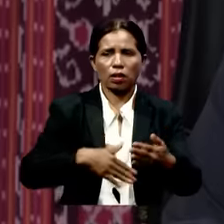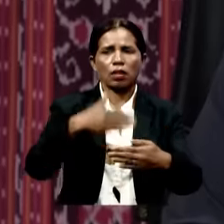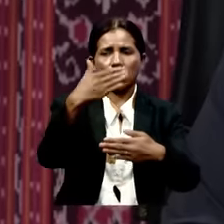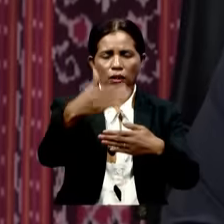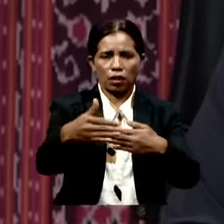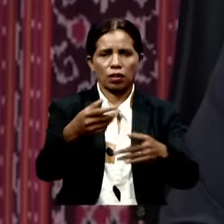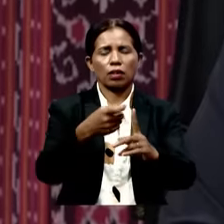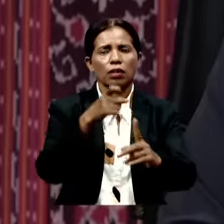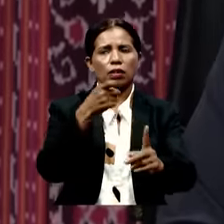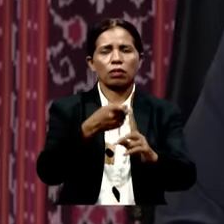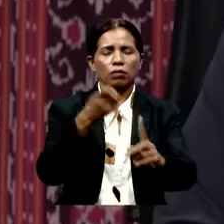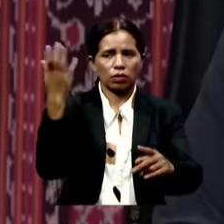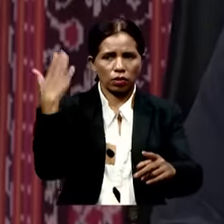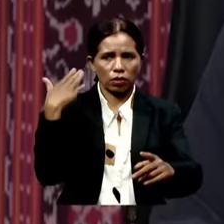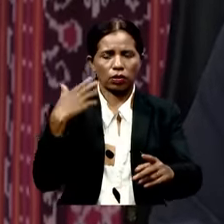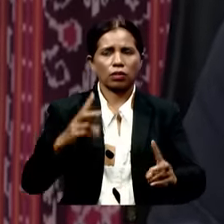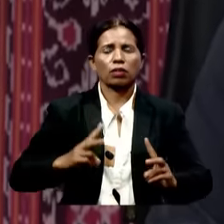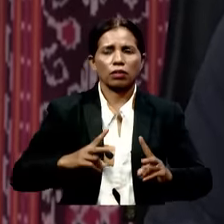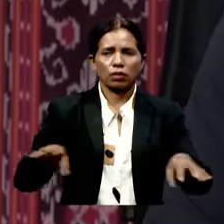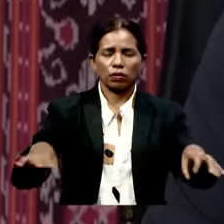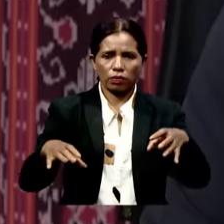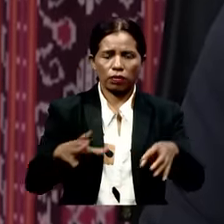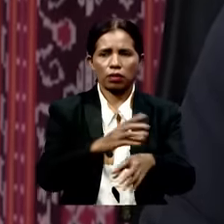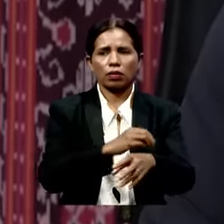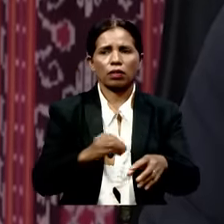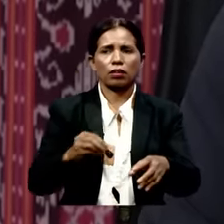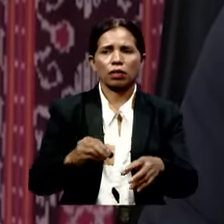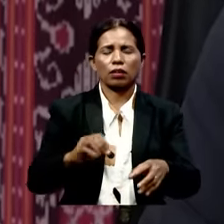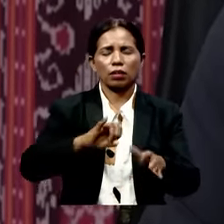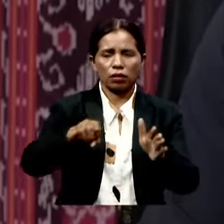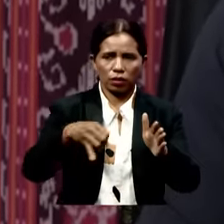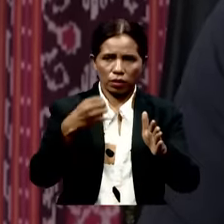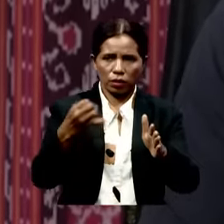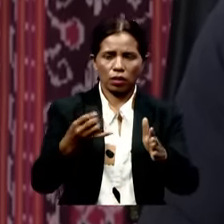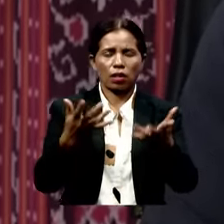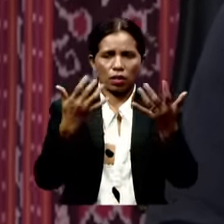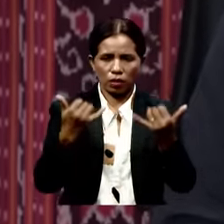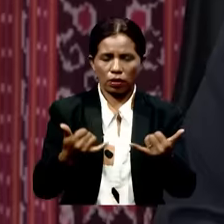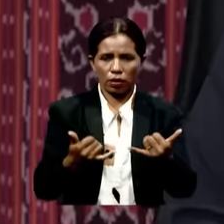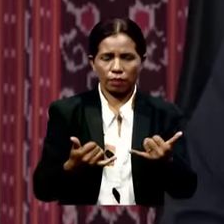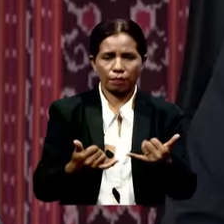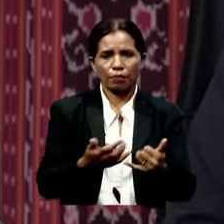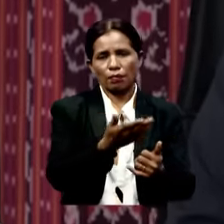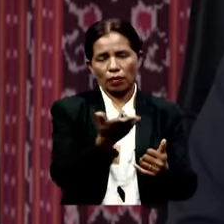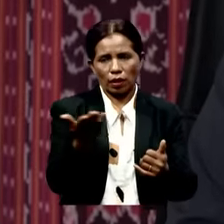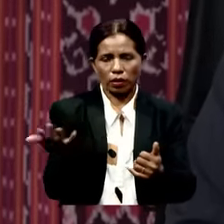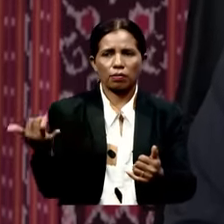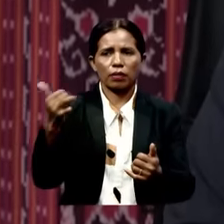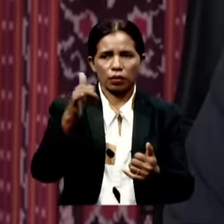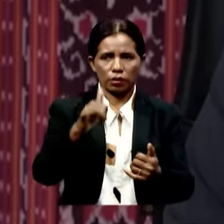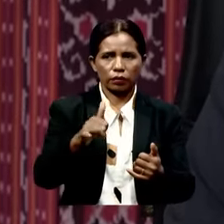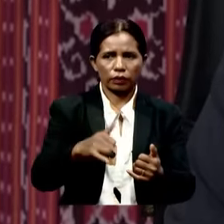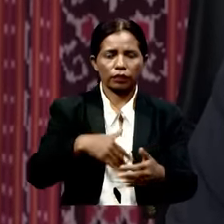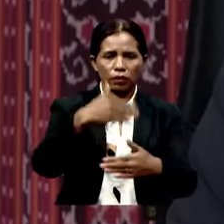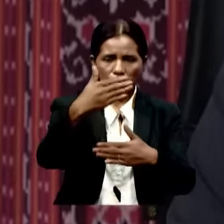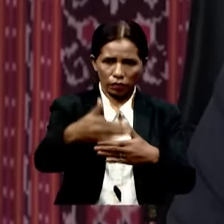husi antes ne contratado ia regime geral e agora desde que está botsnia hackathon